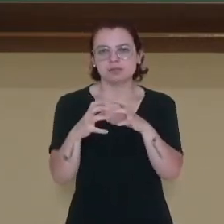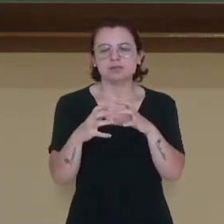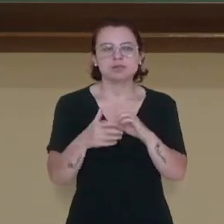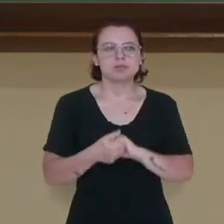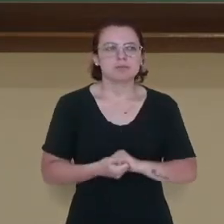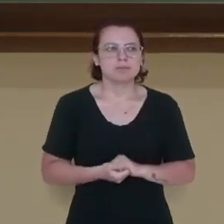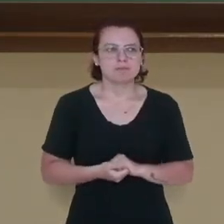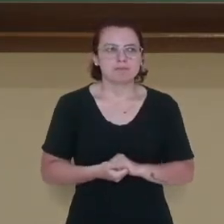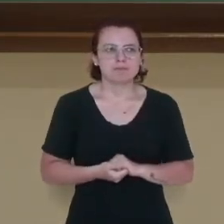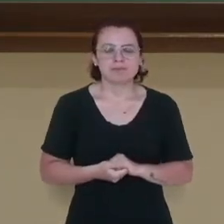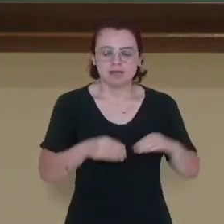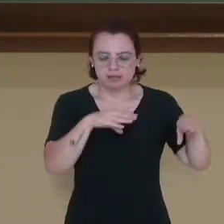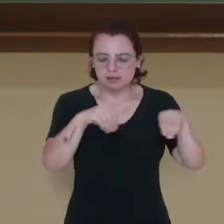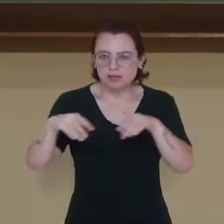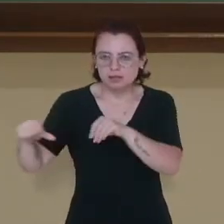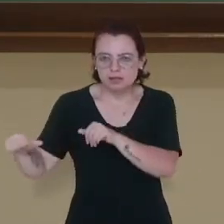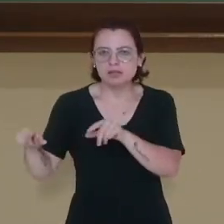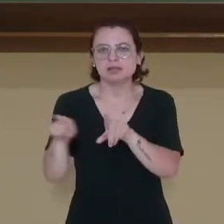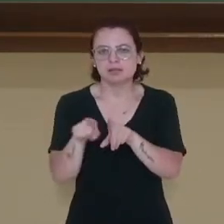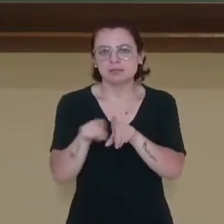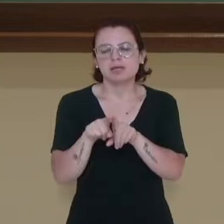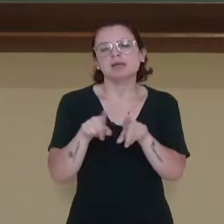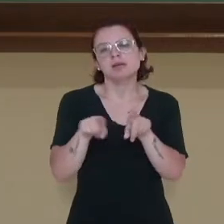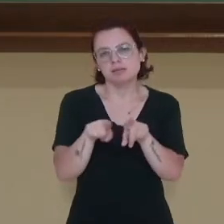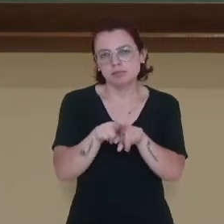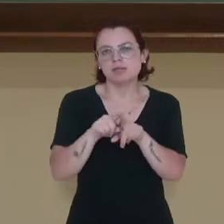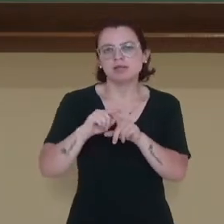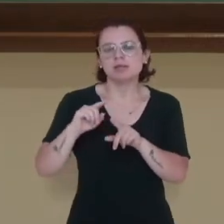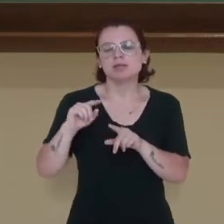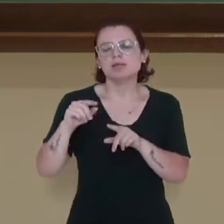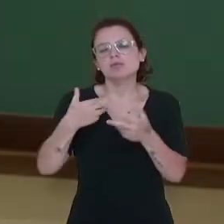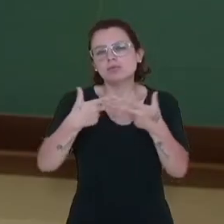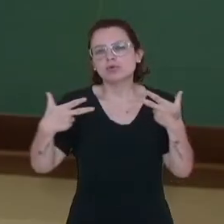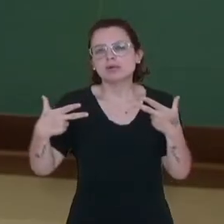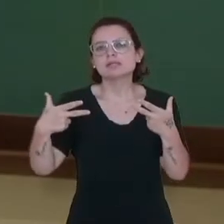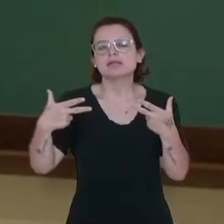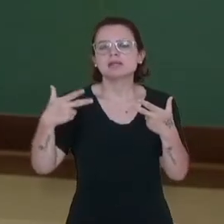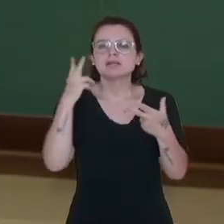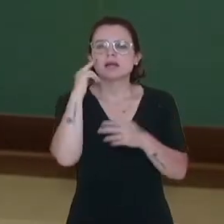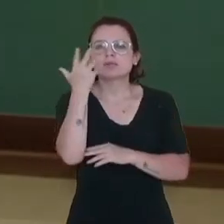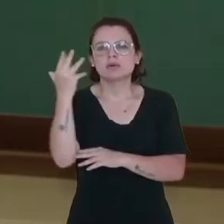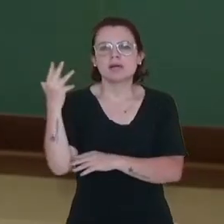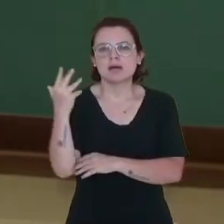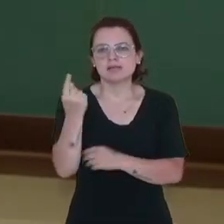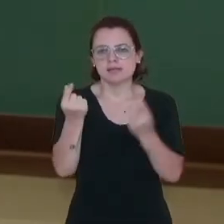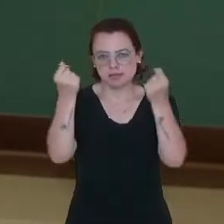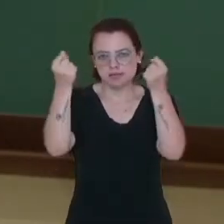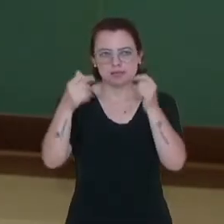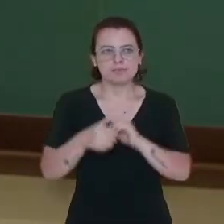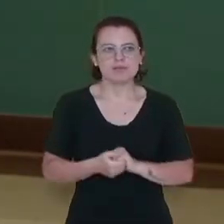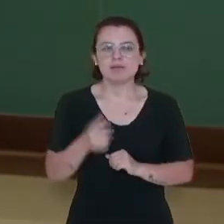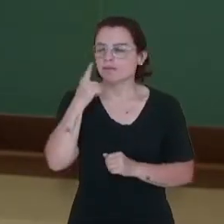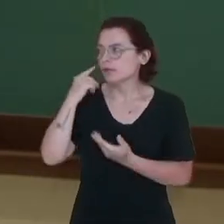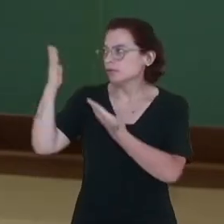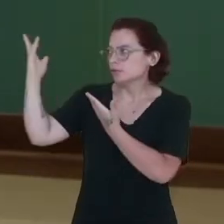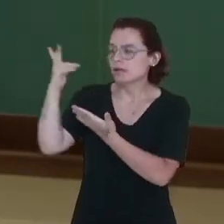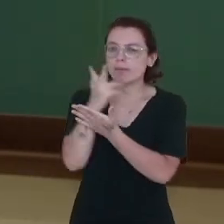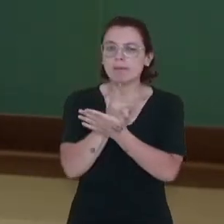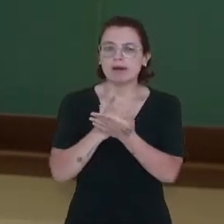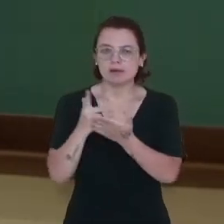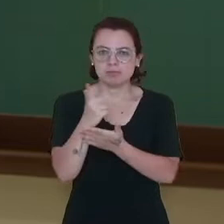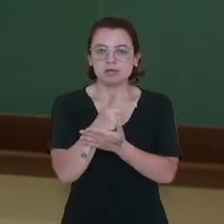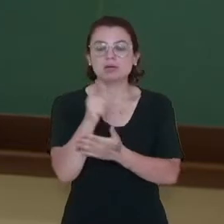territorial e também por questões de recursos naturais, ok? Muito bem. Aqui temos um mapa mostrando